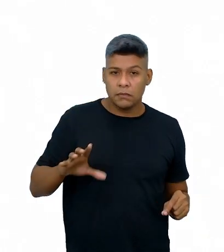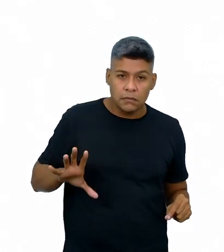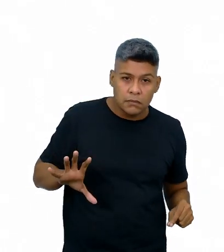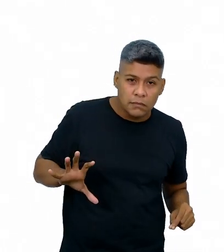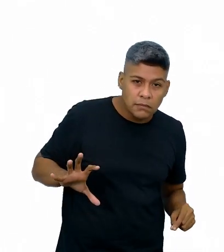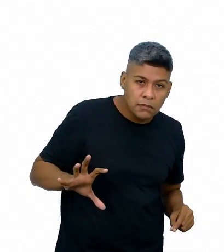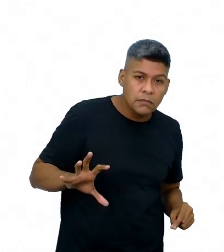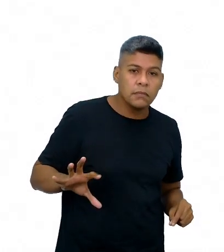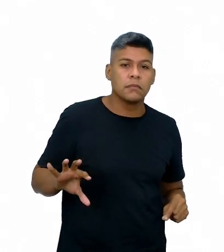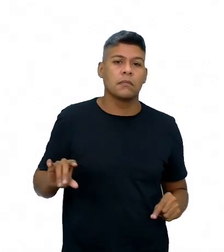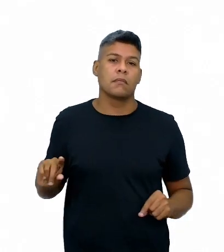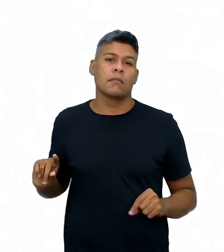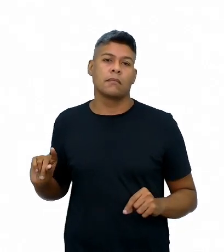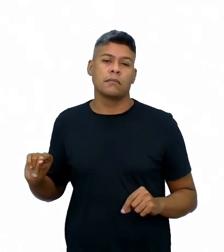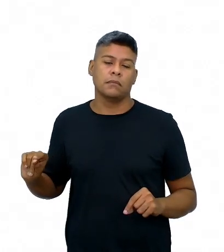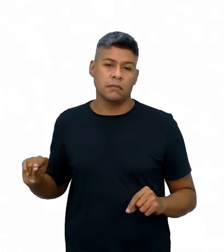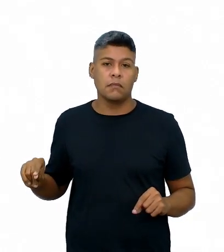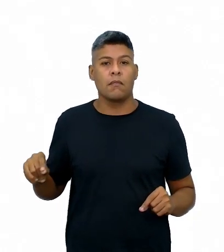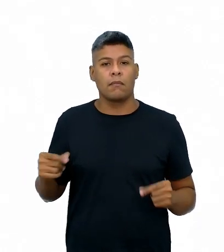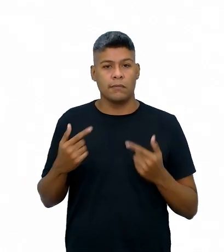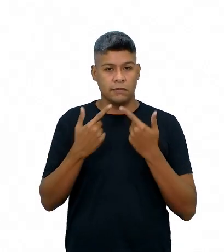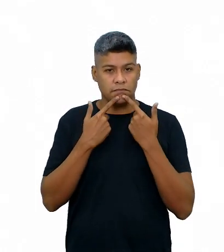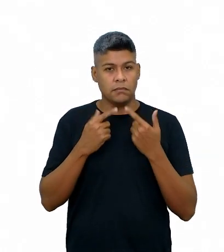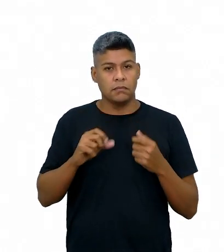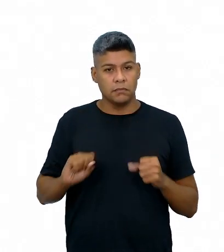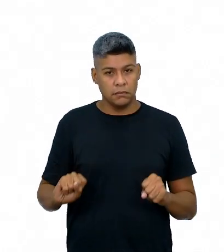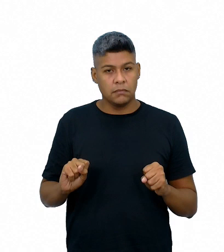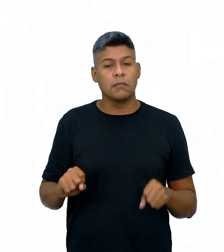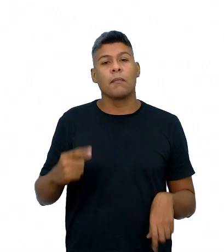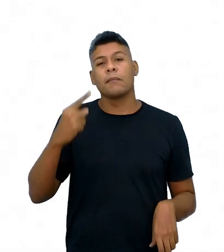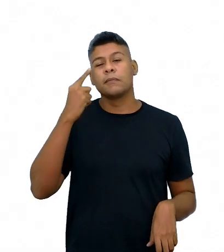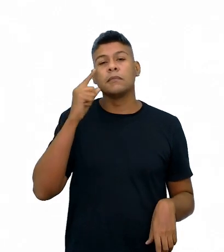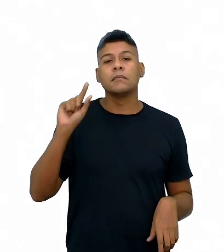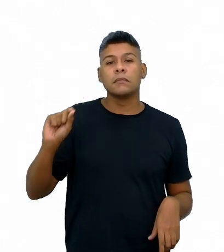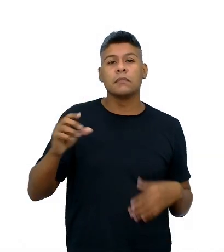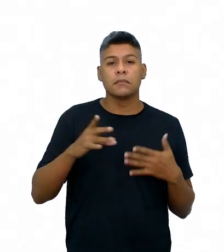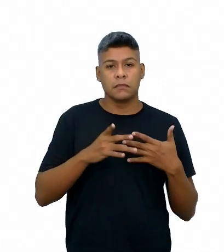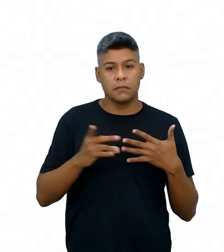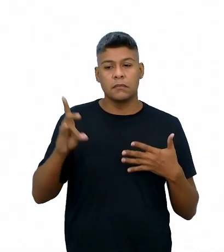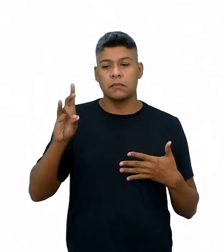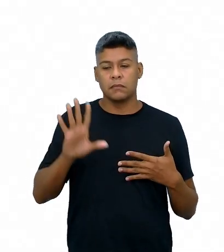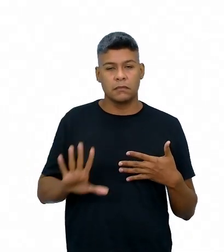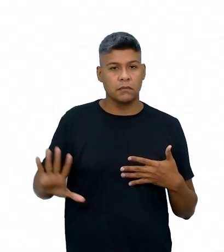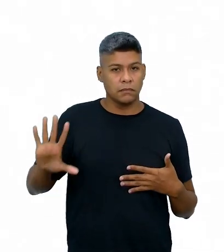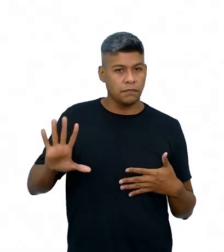sobre a linguística, pensar sobre a semiótica